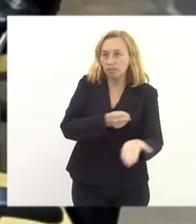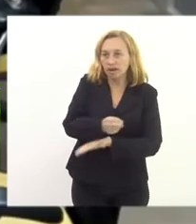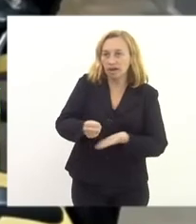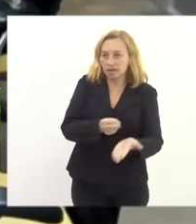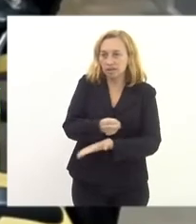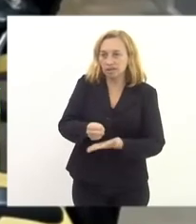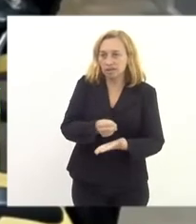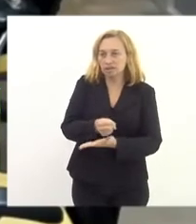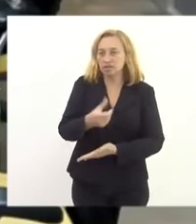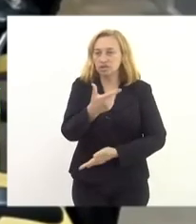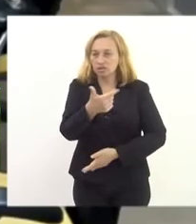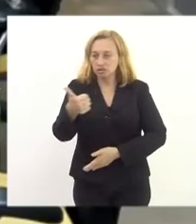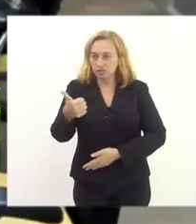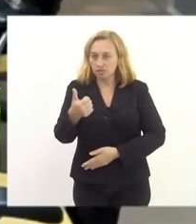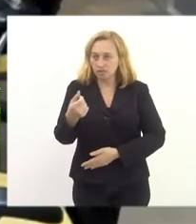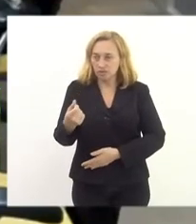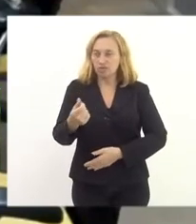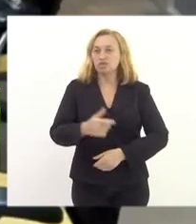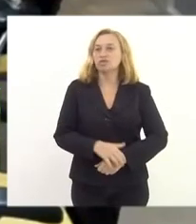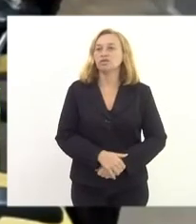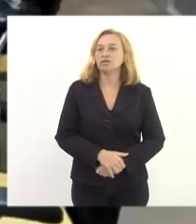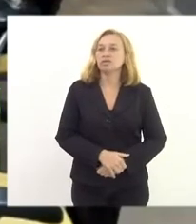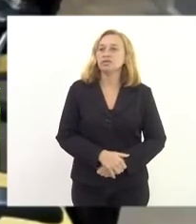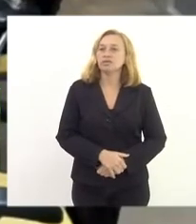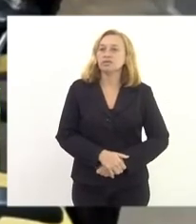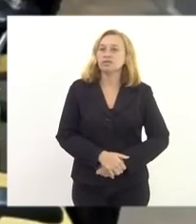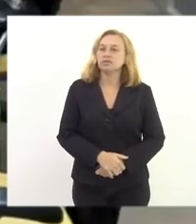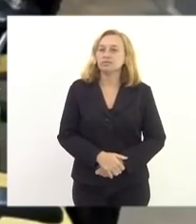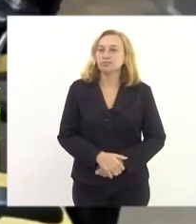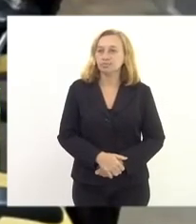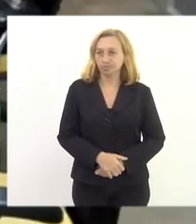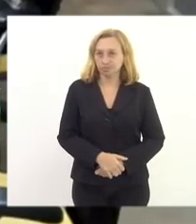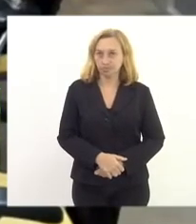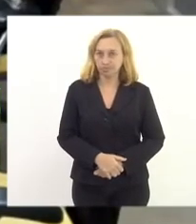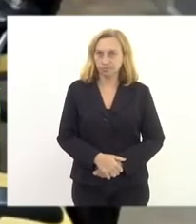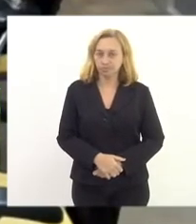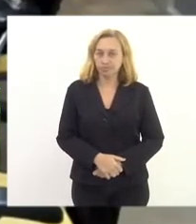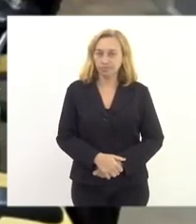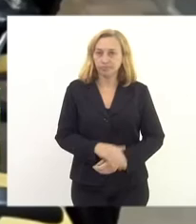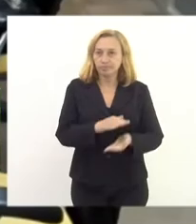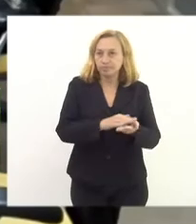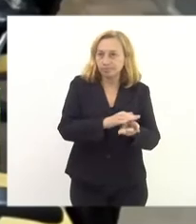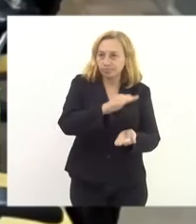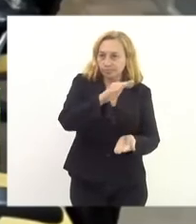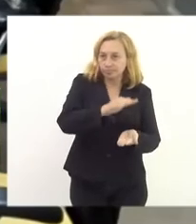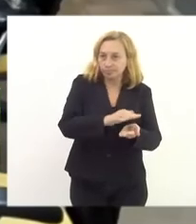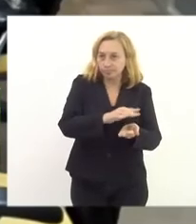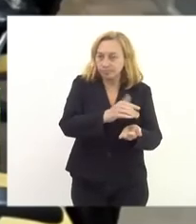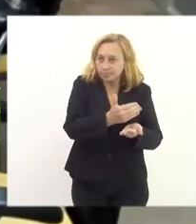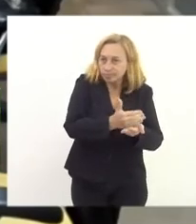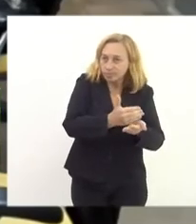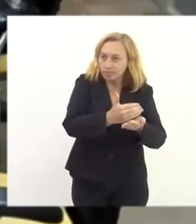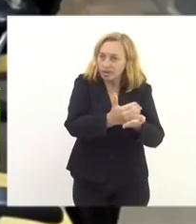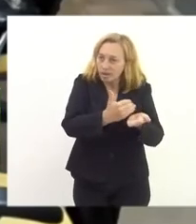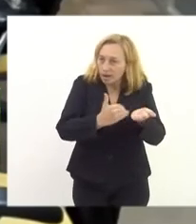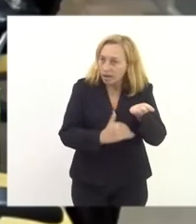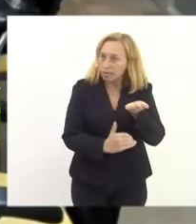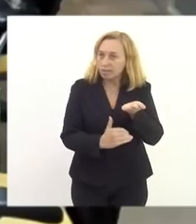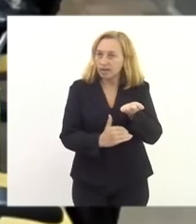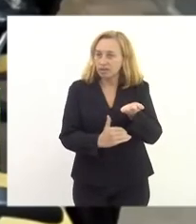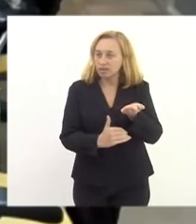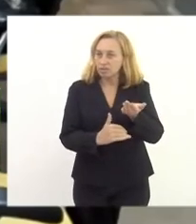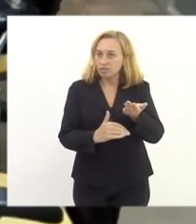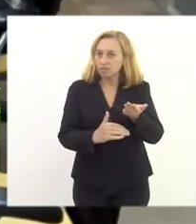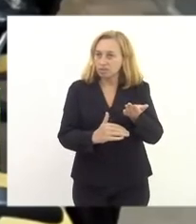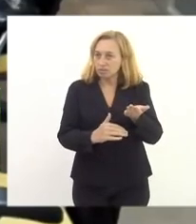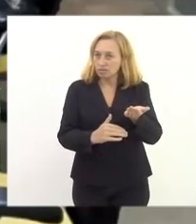de 20, né? Apesar do volume ter ficado abaixo, há um crescimento de receita, e